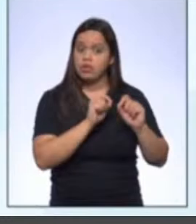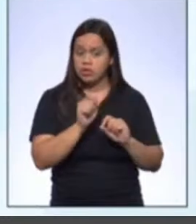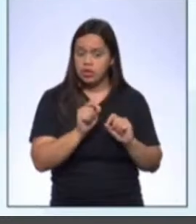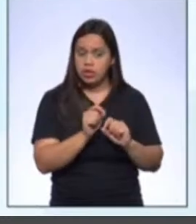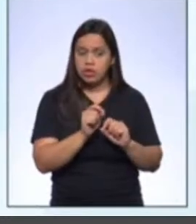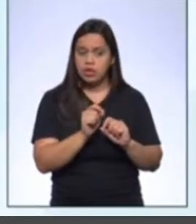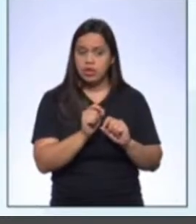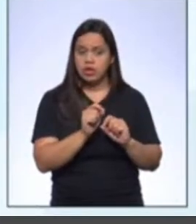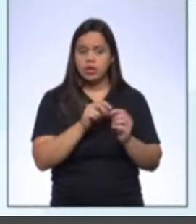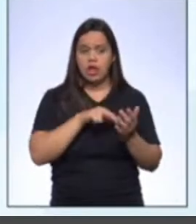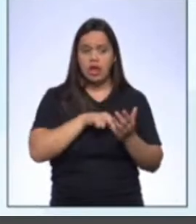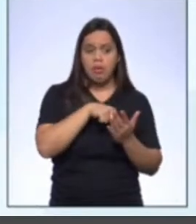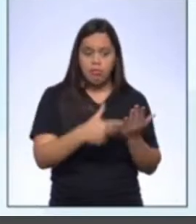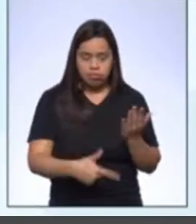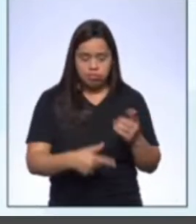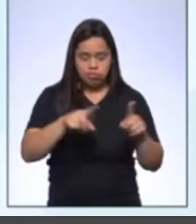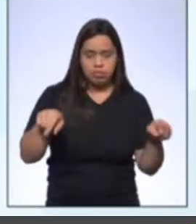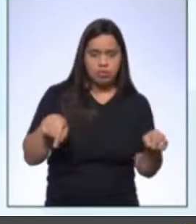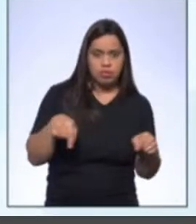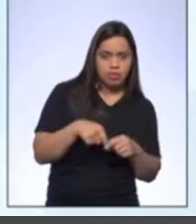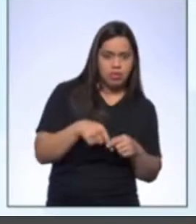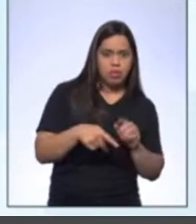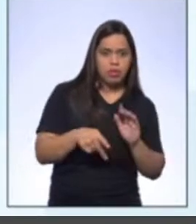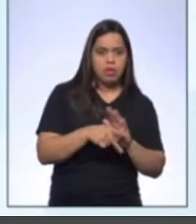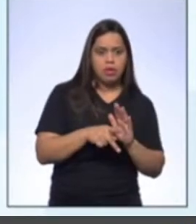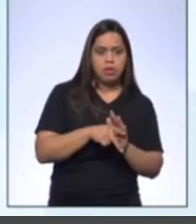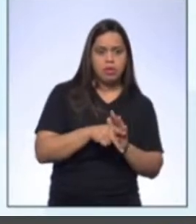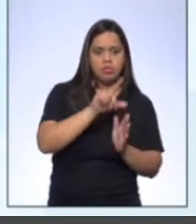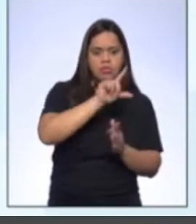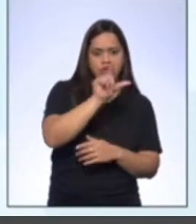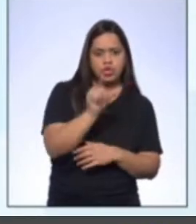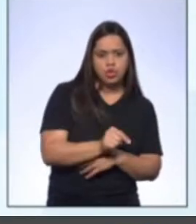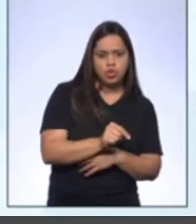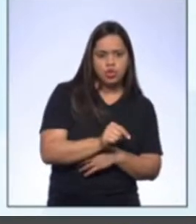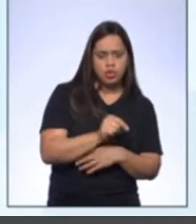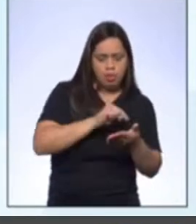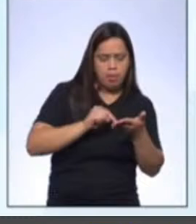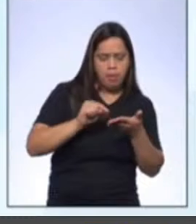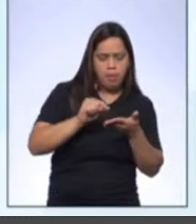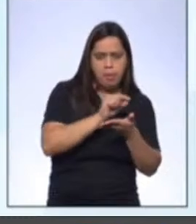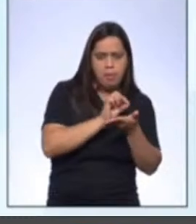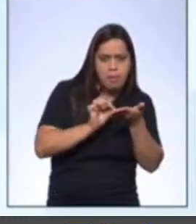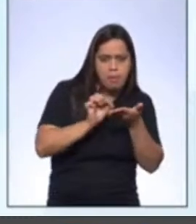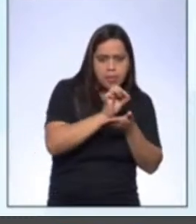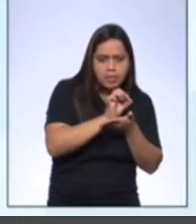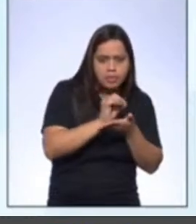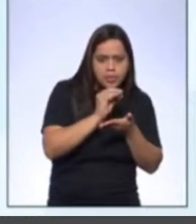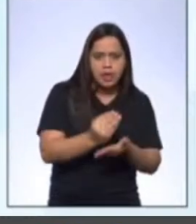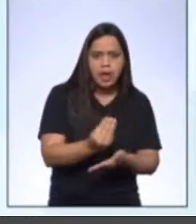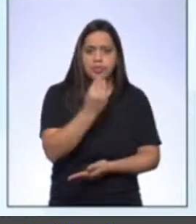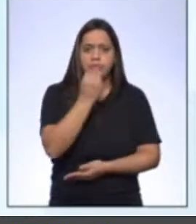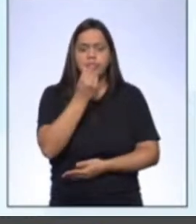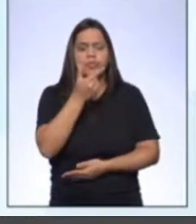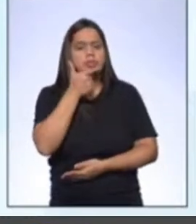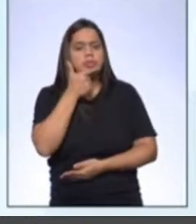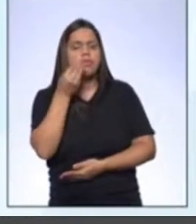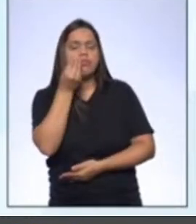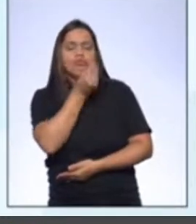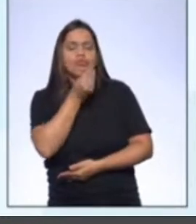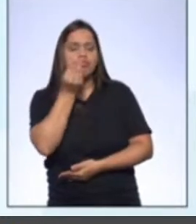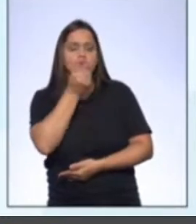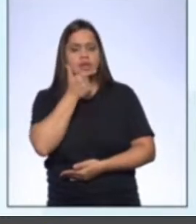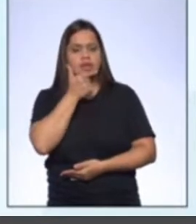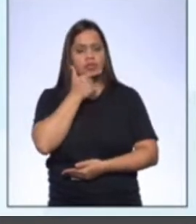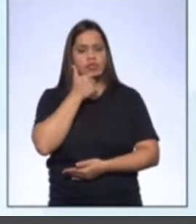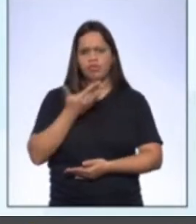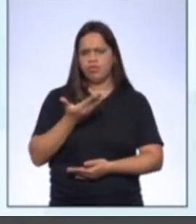contando que caíra no pátio da escola um pedaço de lua, todo cheio de buraquinhos, e que provou e tinha gosto de queijo.